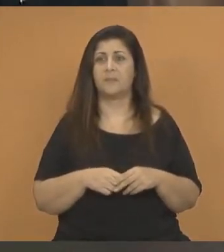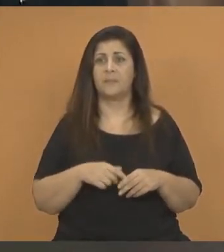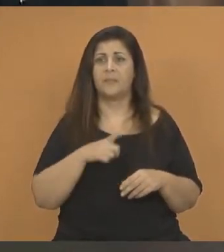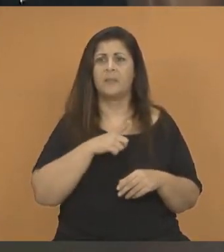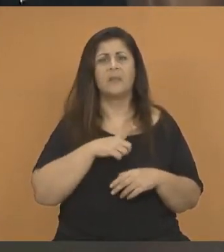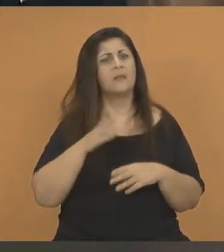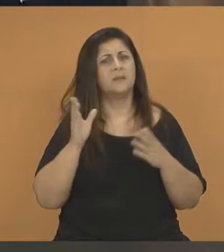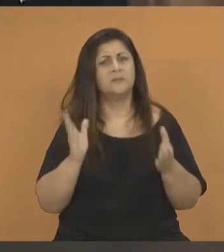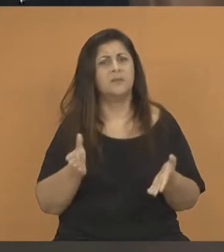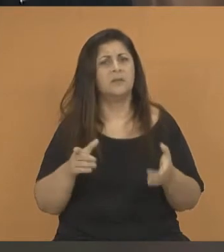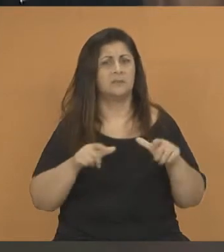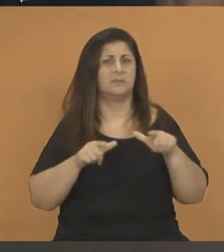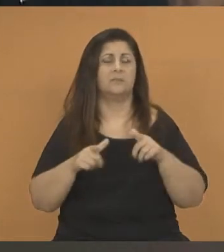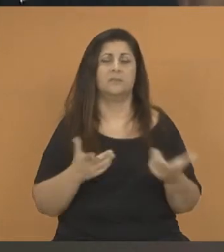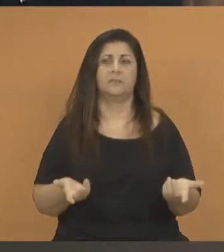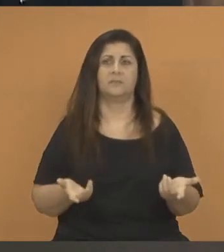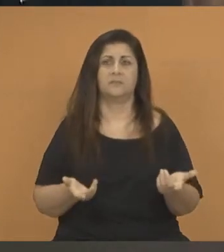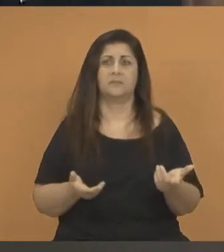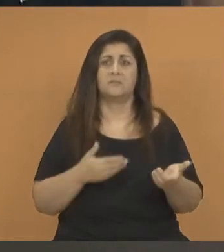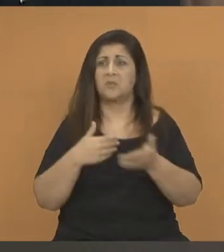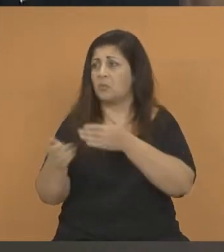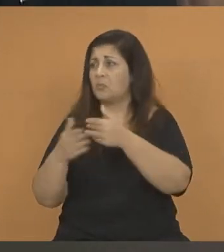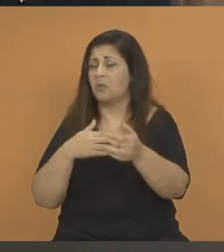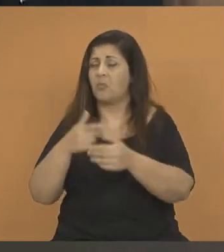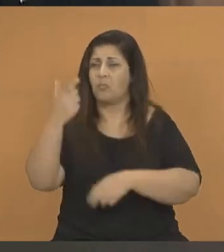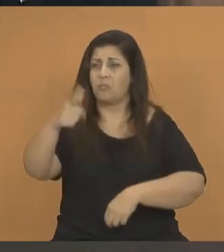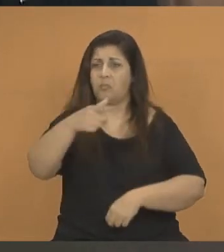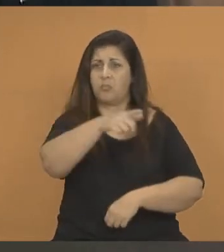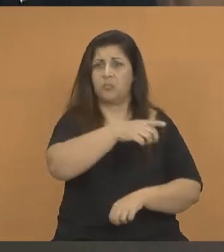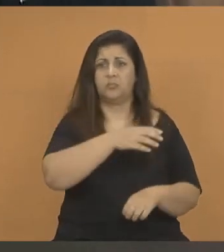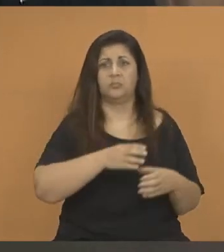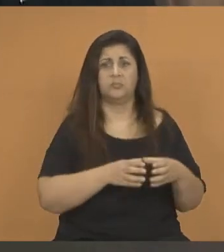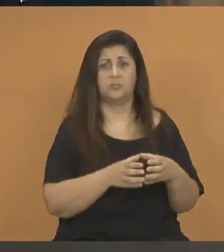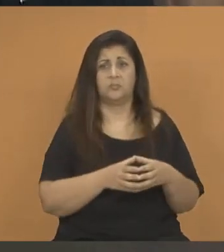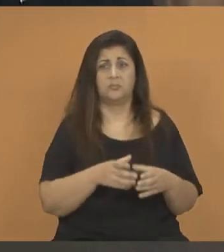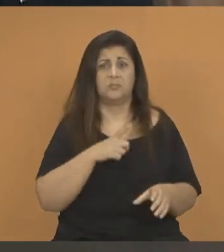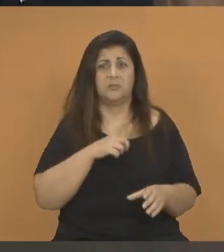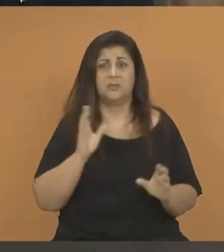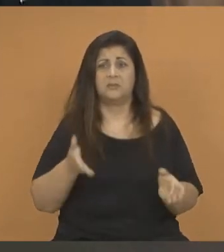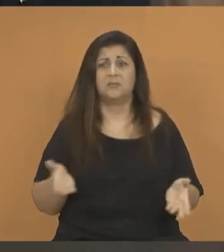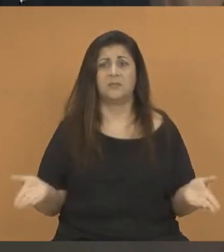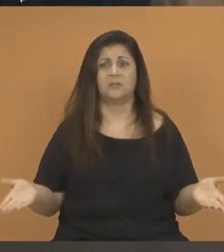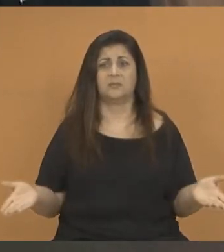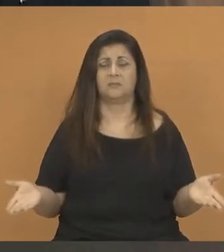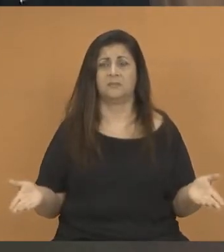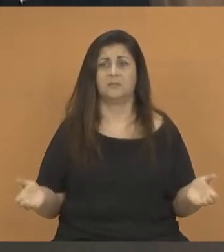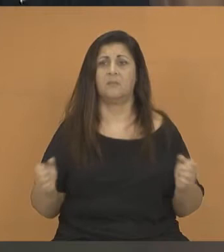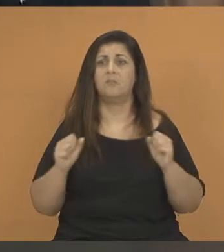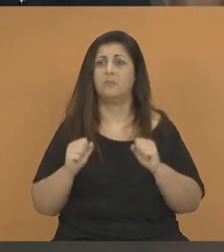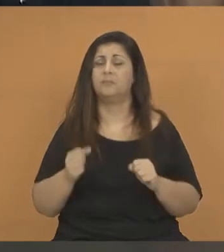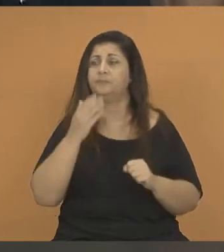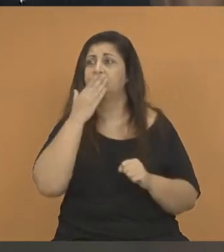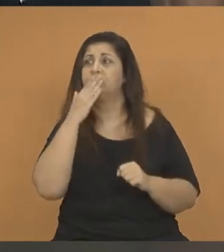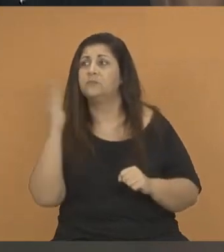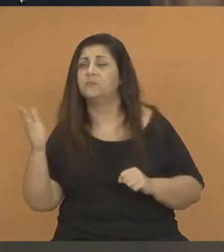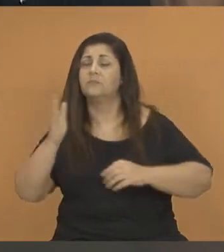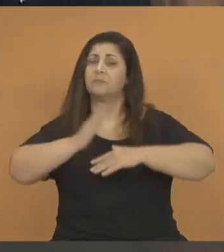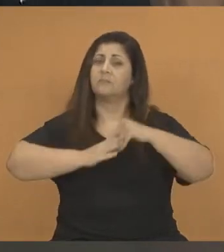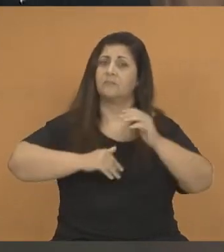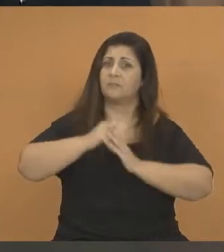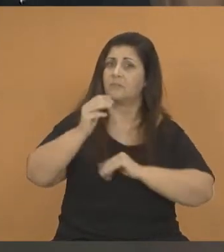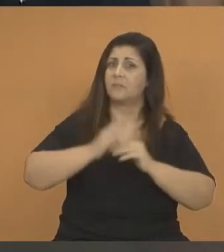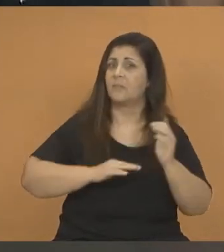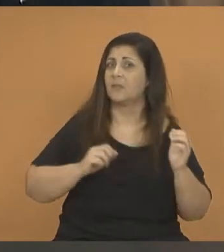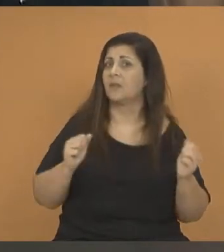essa competência. Então, qualquer comissão aqui, gente, ela tem essa competência. Ela pode requisitar profissionais, ela pode